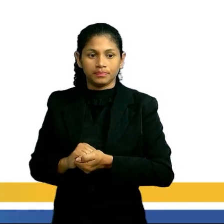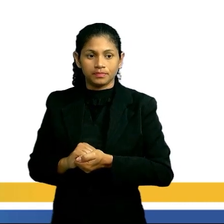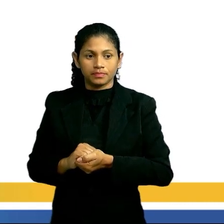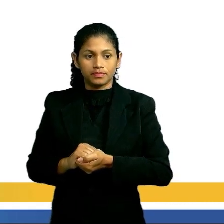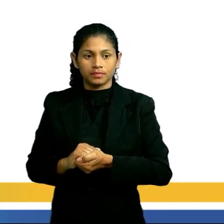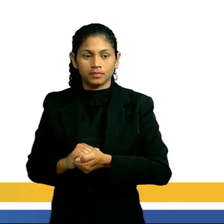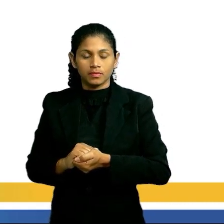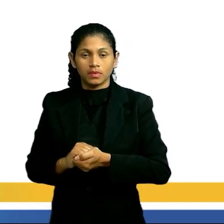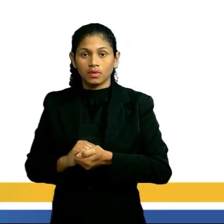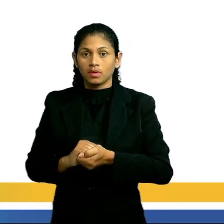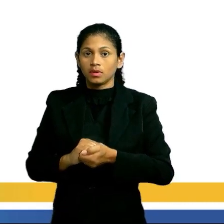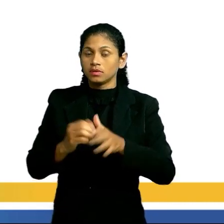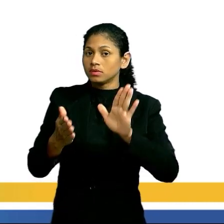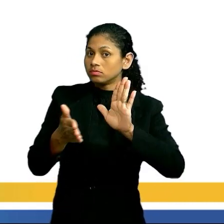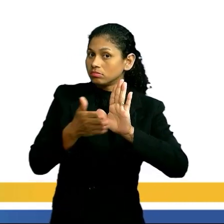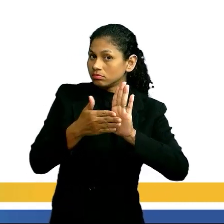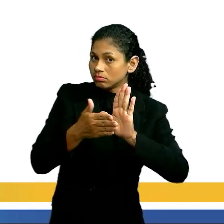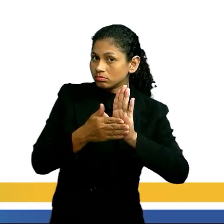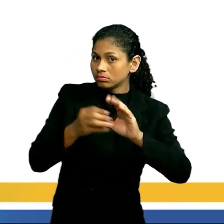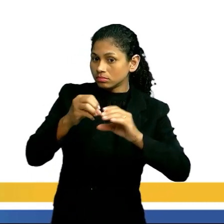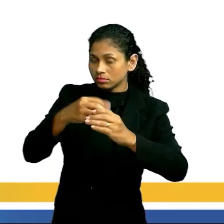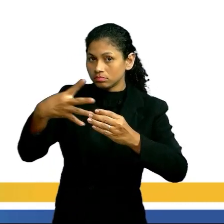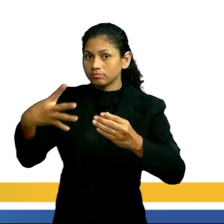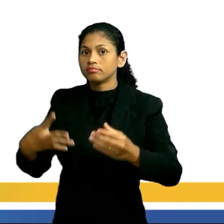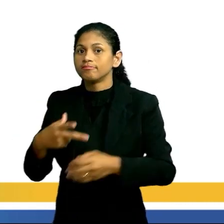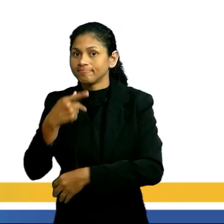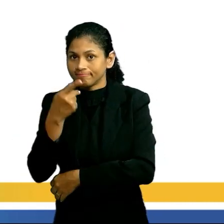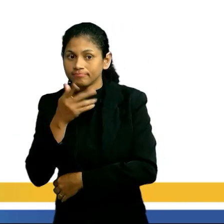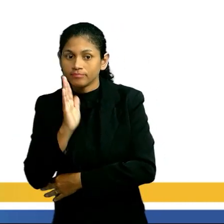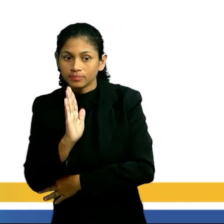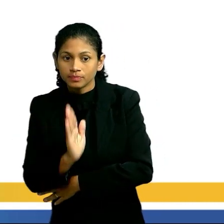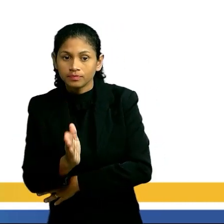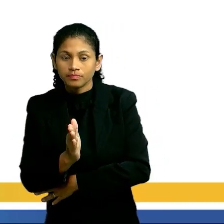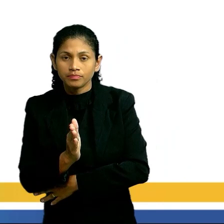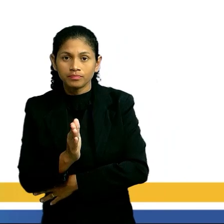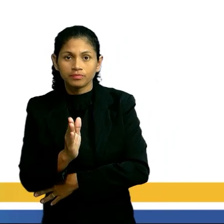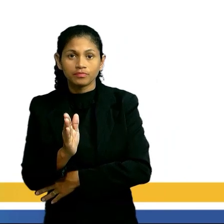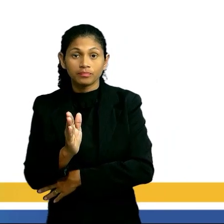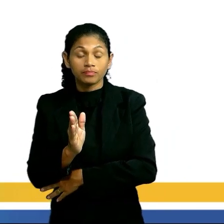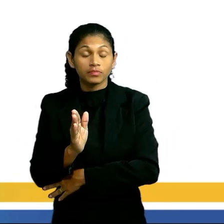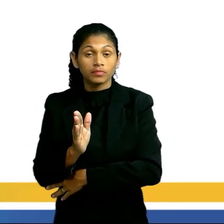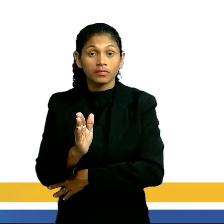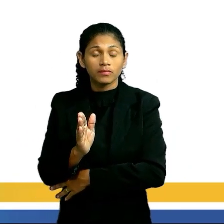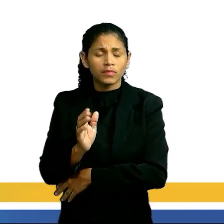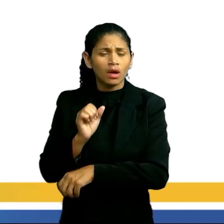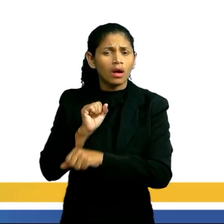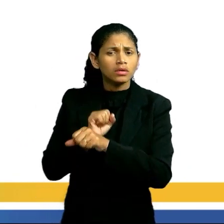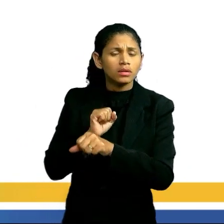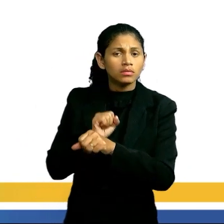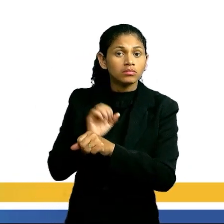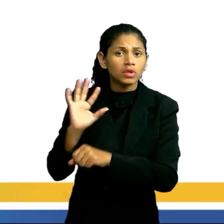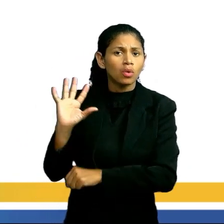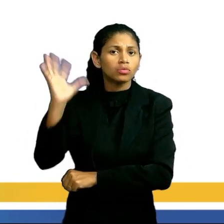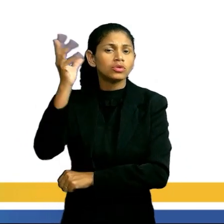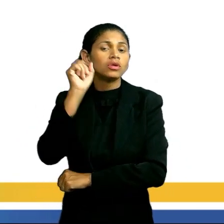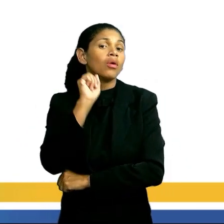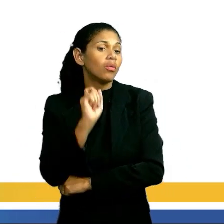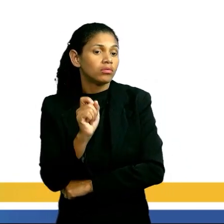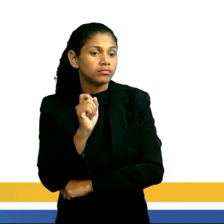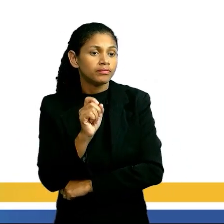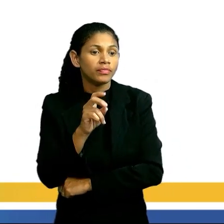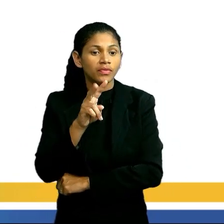as características mencionadas. Espera-se que ocorra na prole, que ocorram filhos. De que tipo?